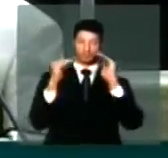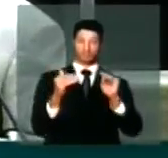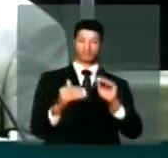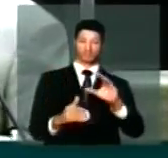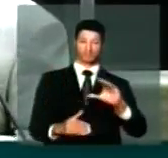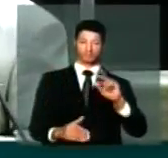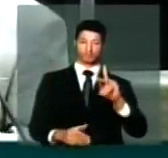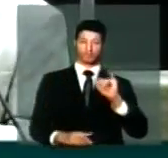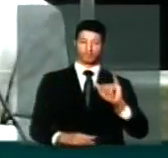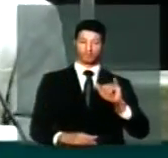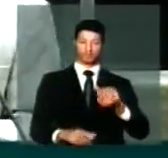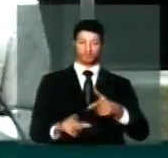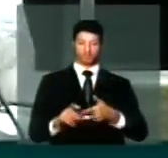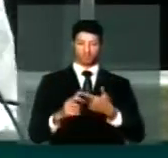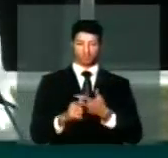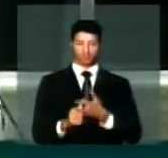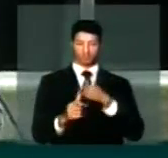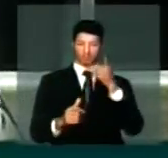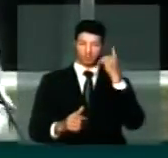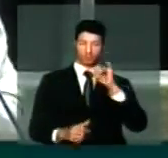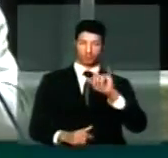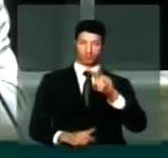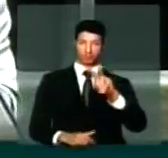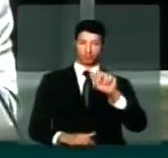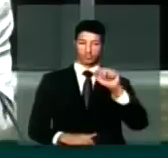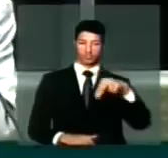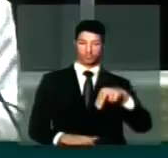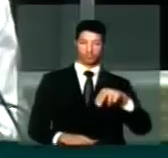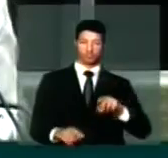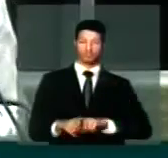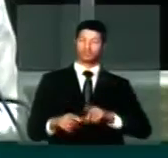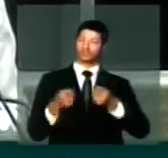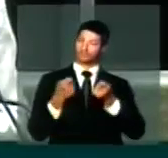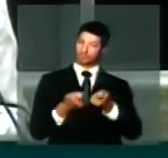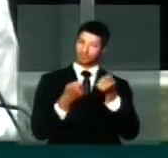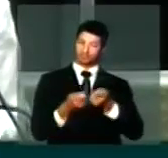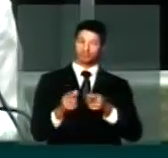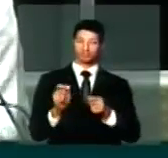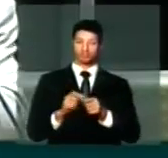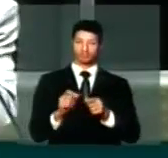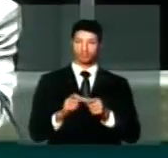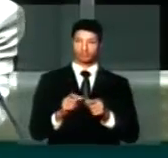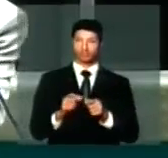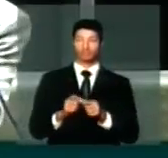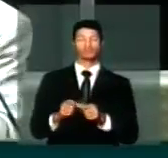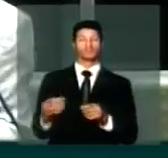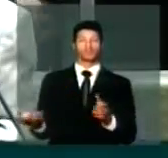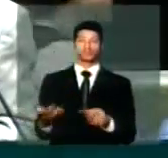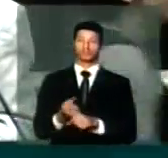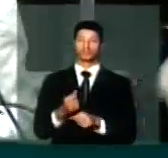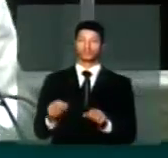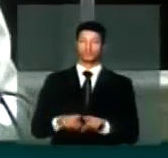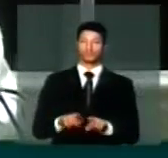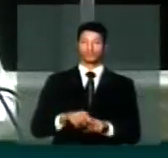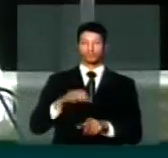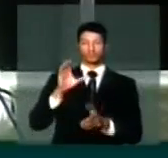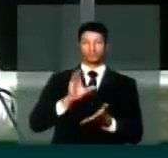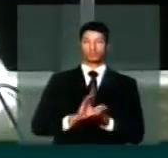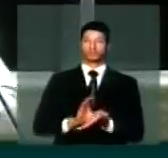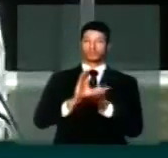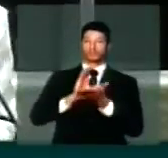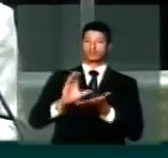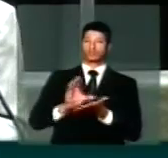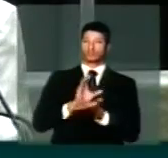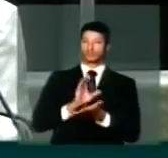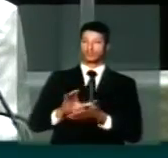a CPI da dívida, que o deputado Ivan Valente insistiu em que fizesse, reitera o preceito da